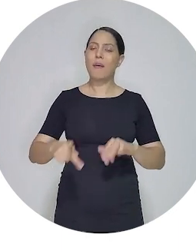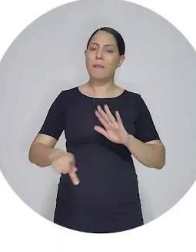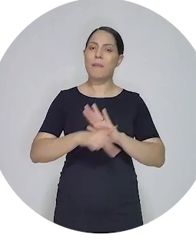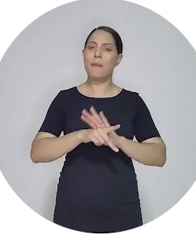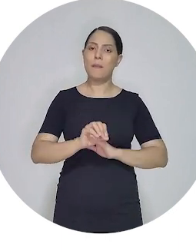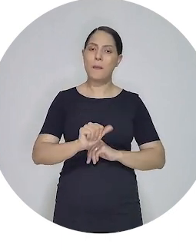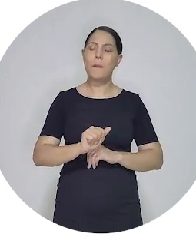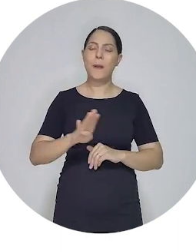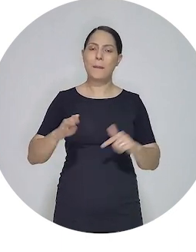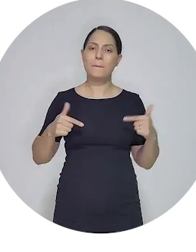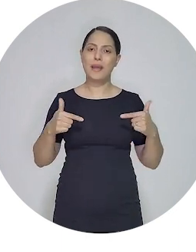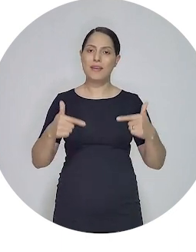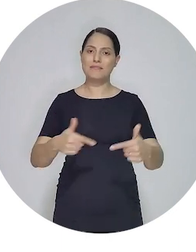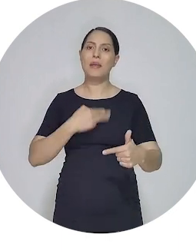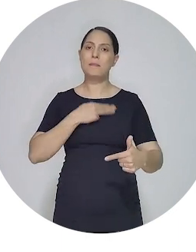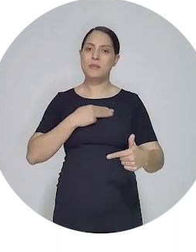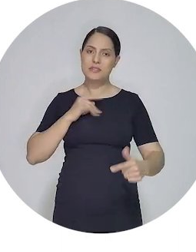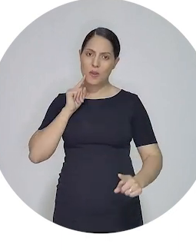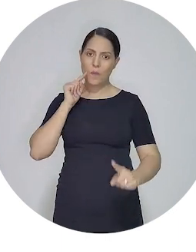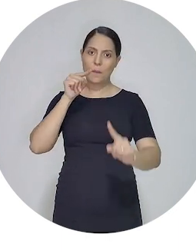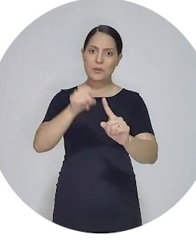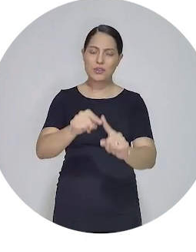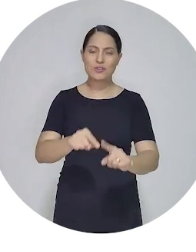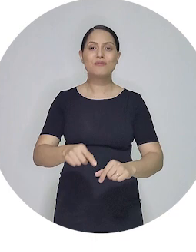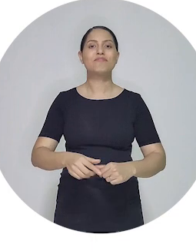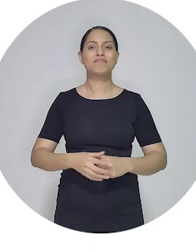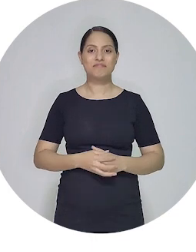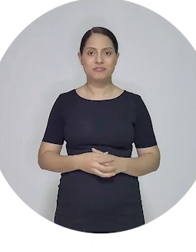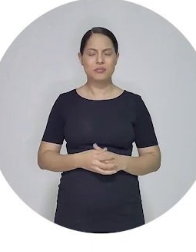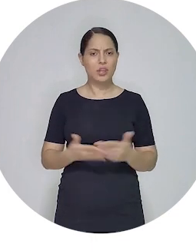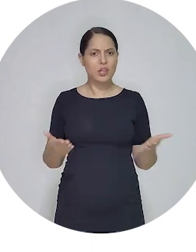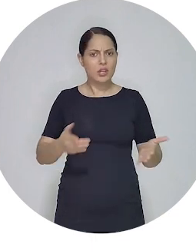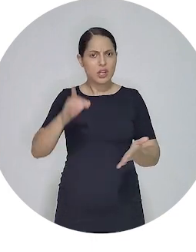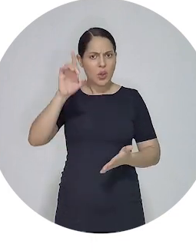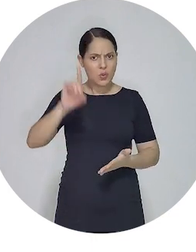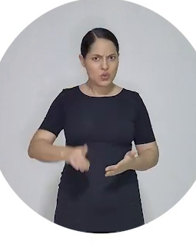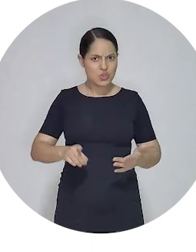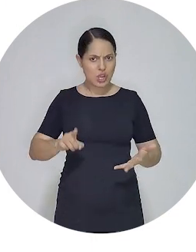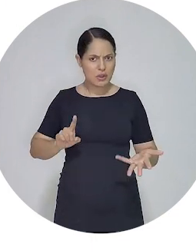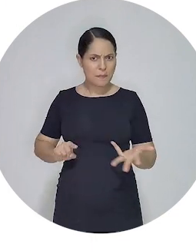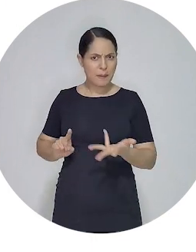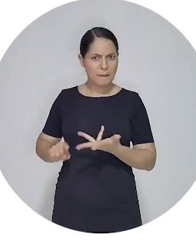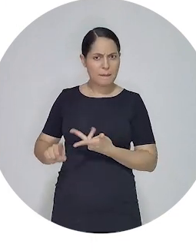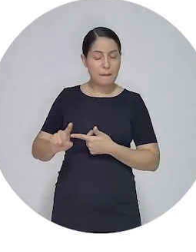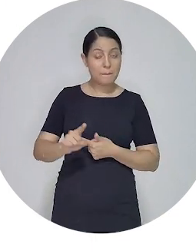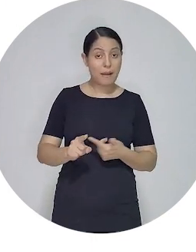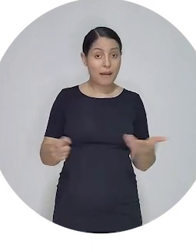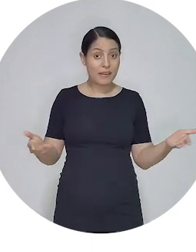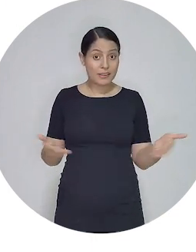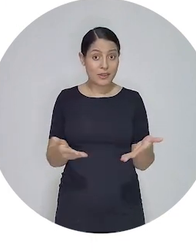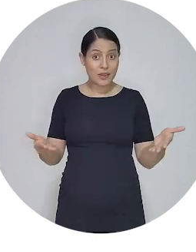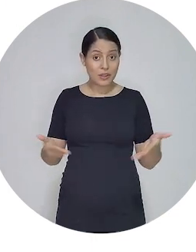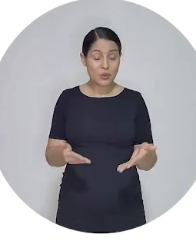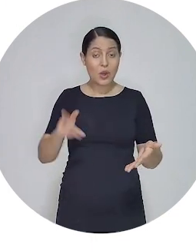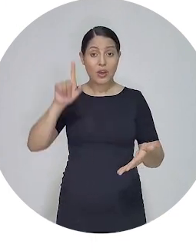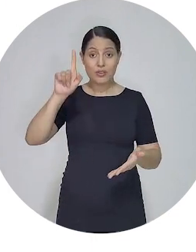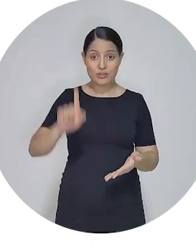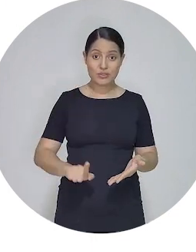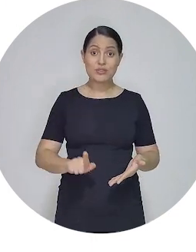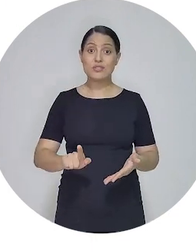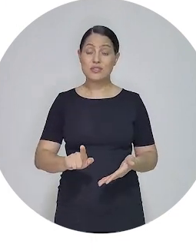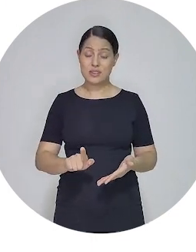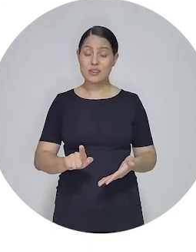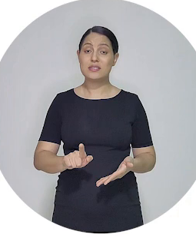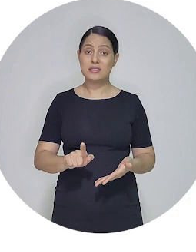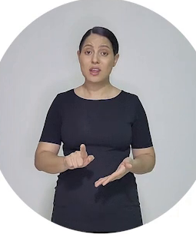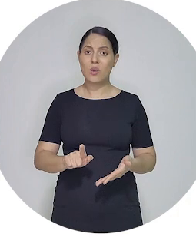é também uma das missões essenciais da Ordem dos Advogados do Brasil. Para avançar na efetivação desses direitos, a